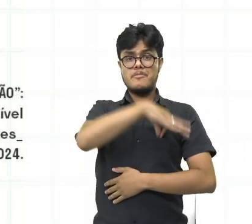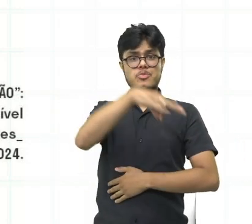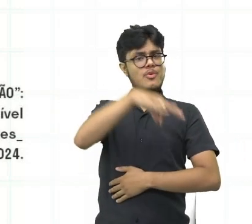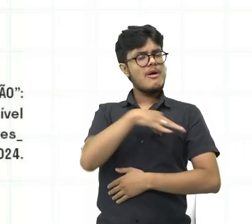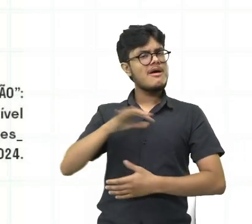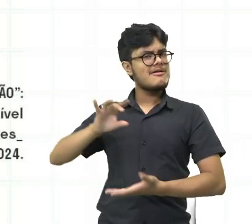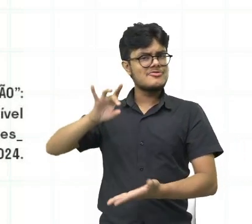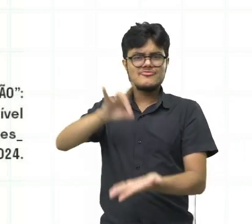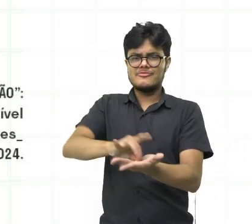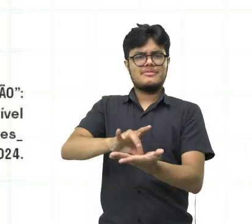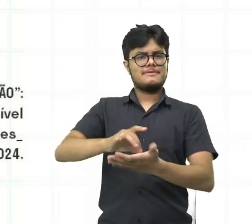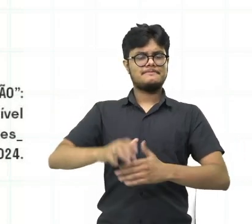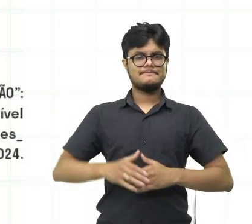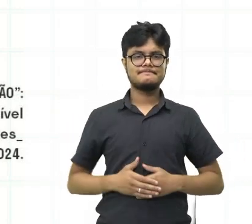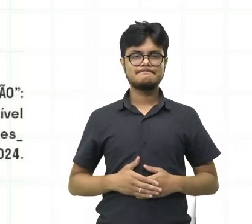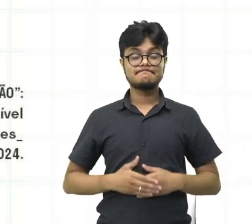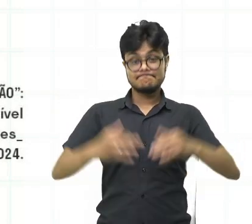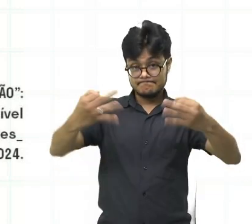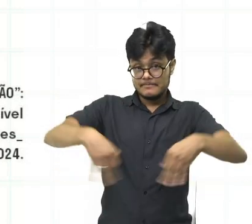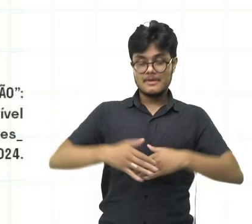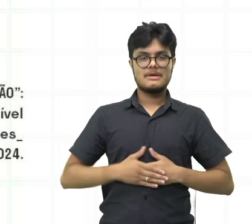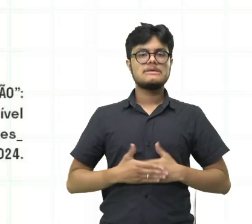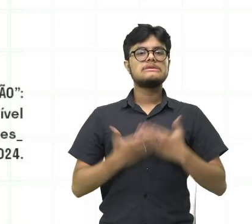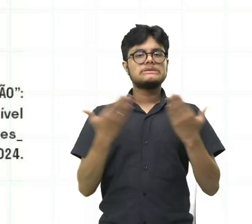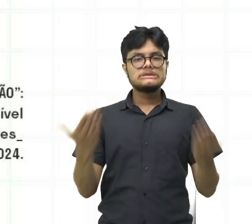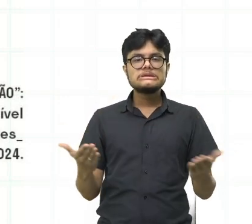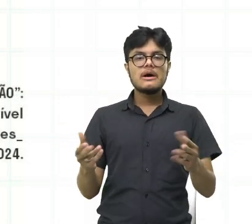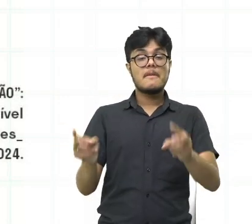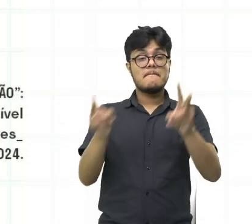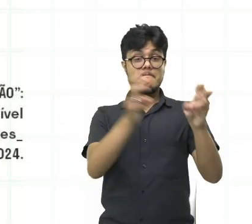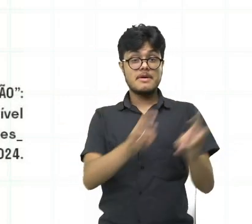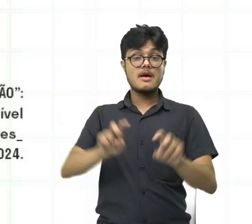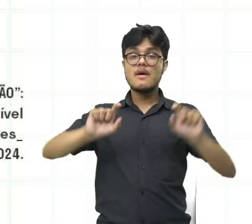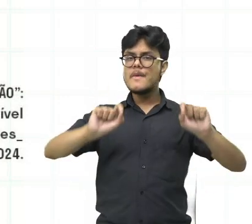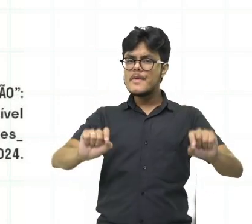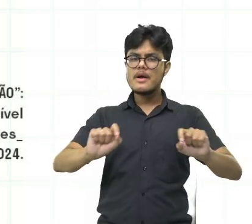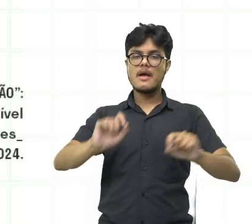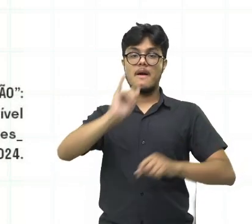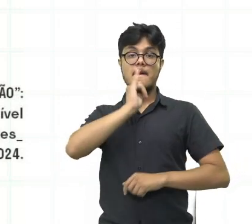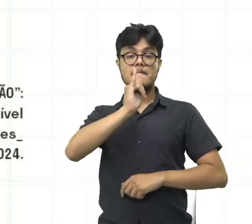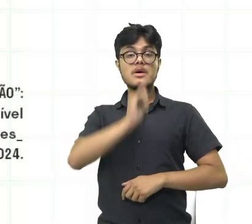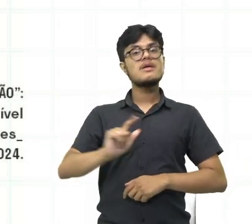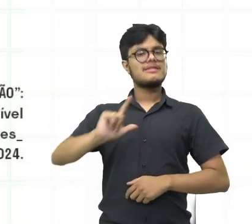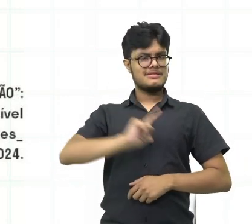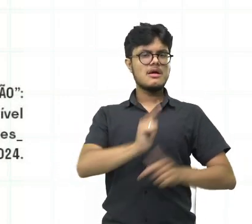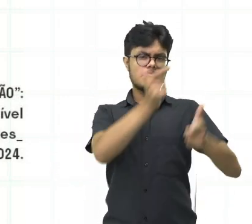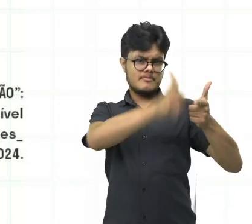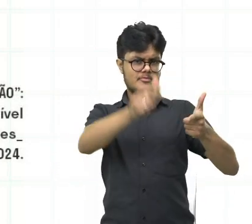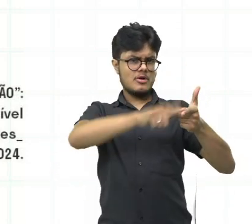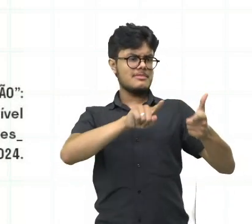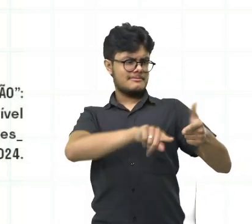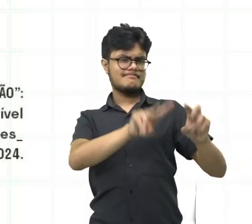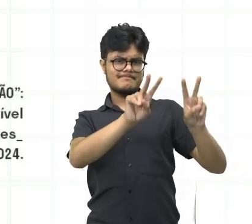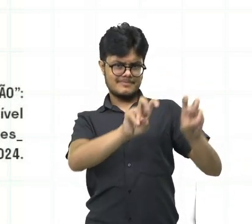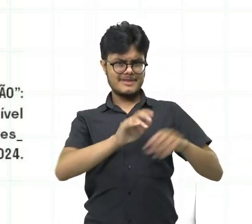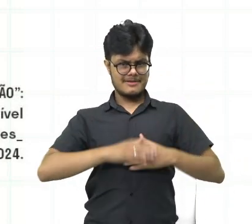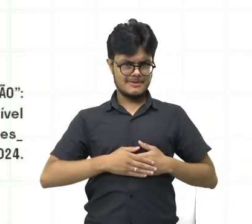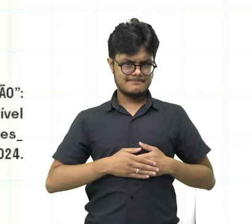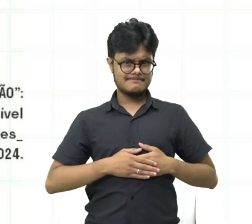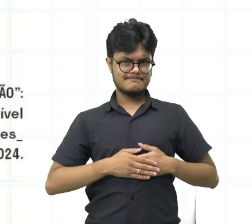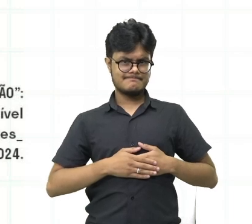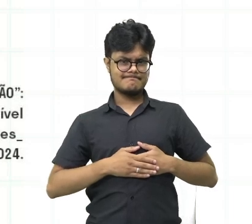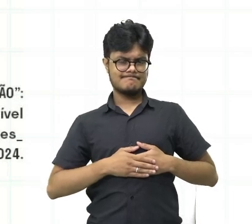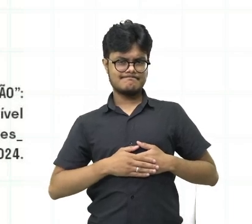dele. Certo, gente? Então percebam aí que ele traz o problema, só recapitulando, ele traz o quê?